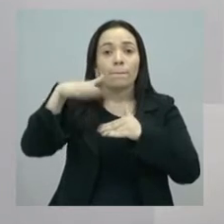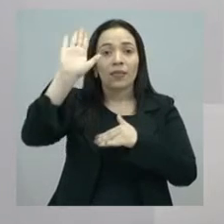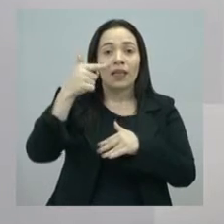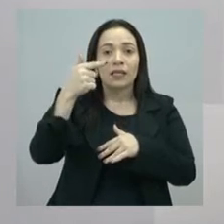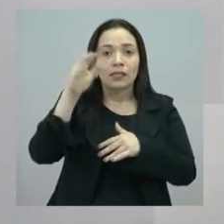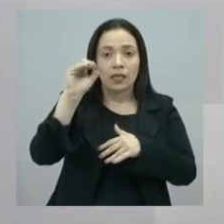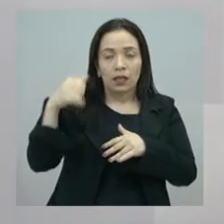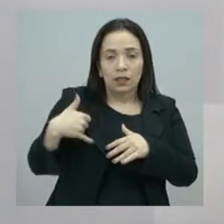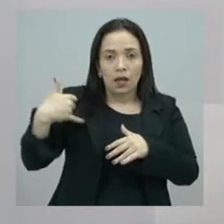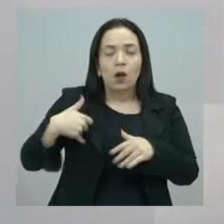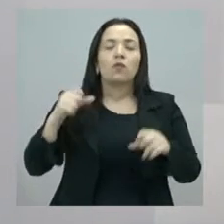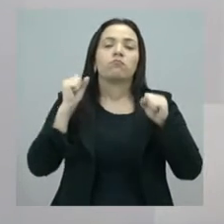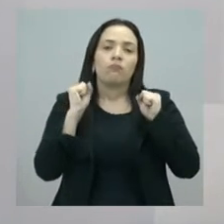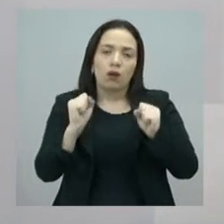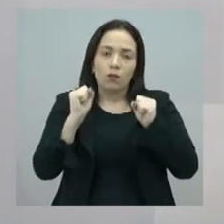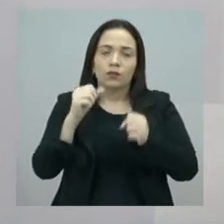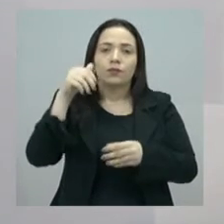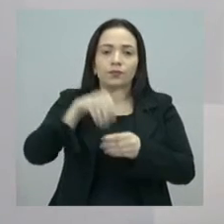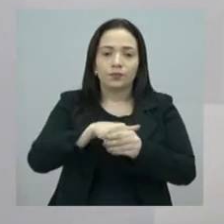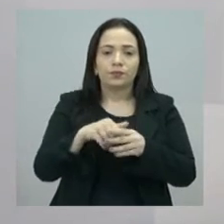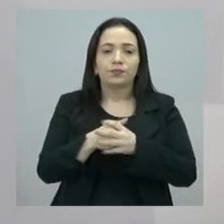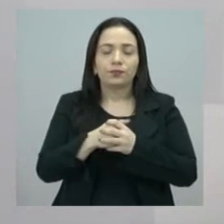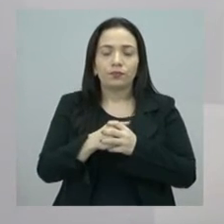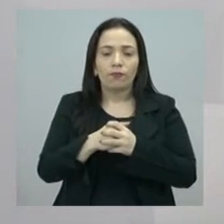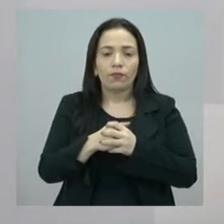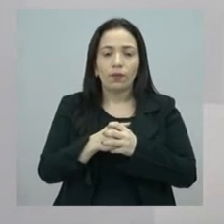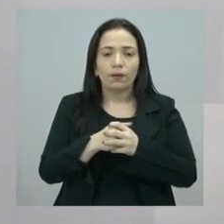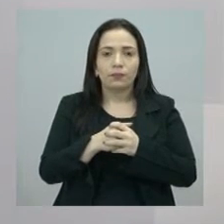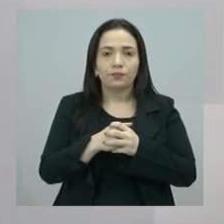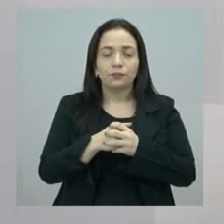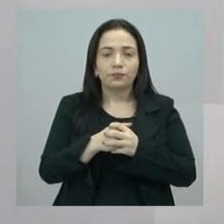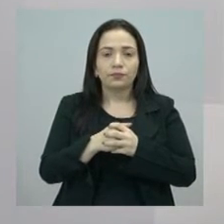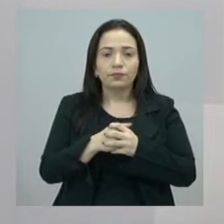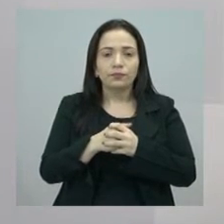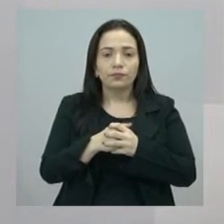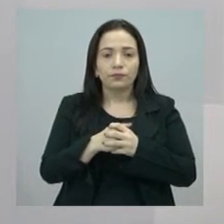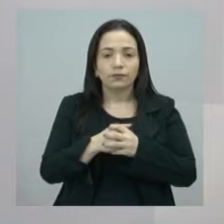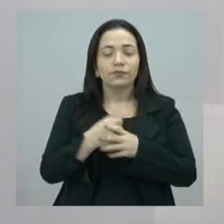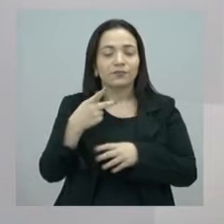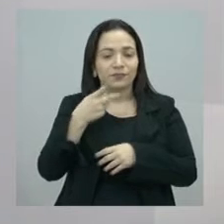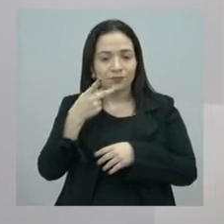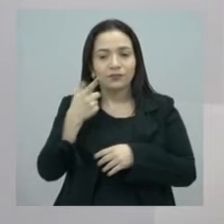anos também pode votar. Agora, você deve estar, vou